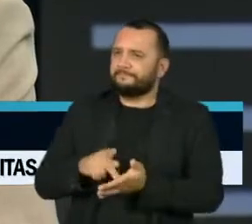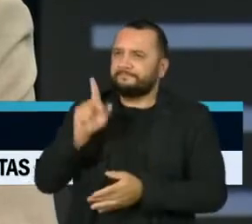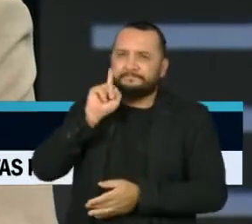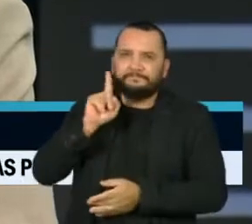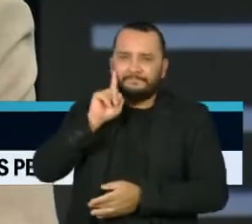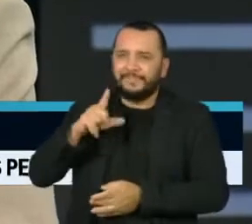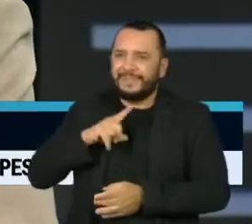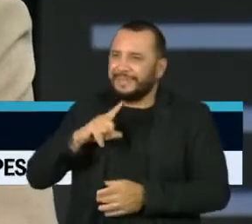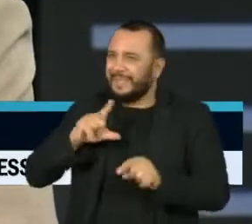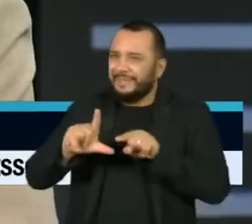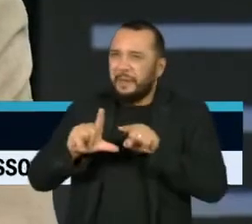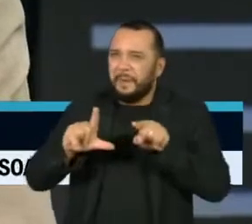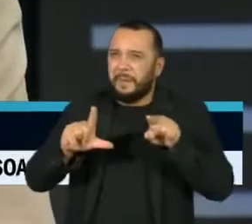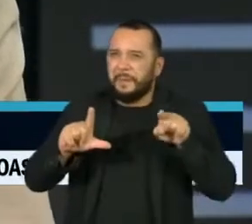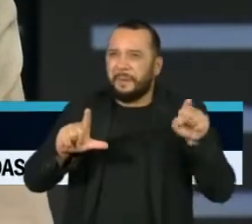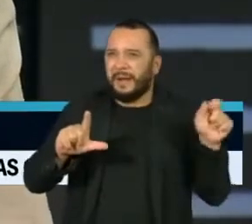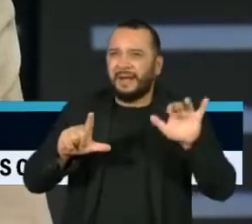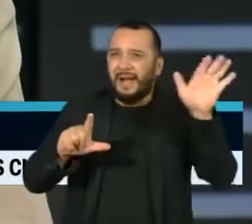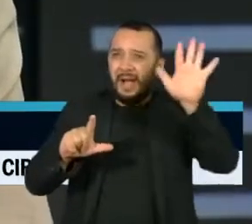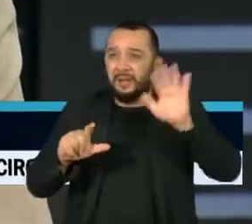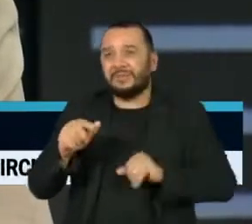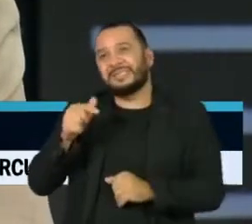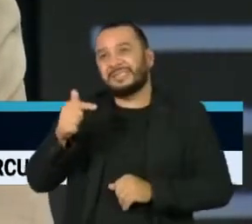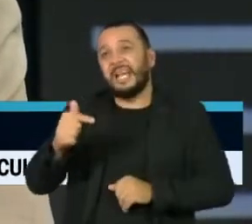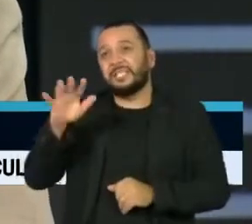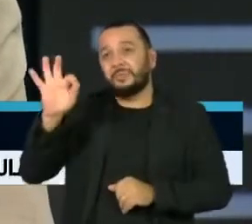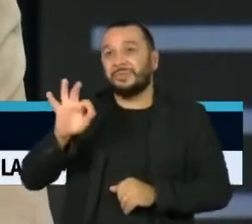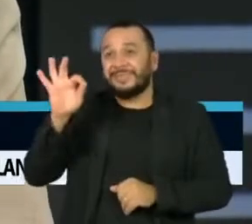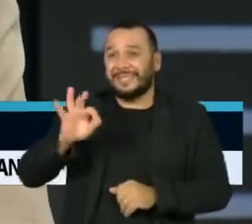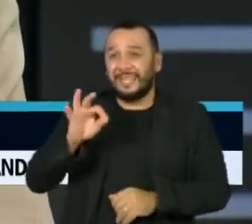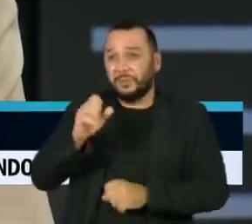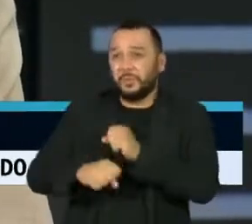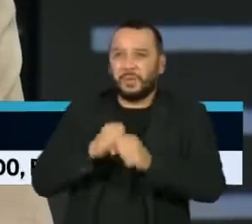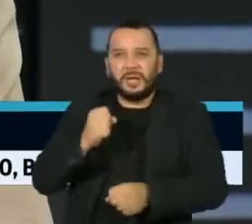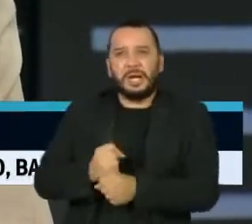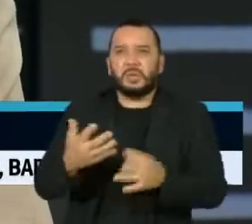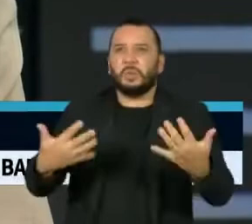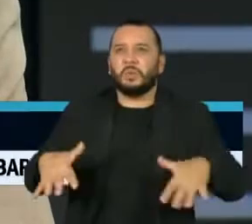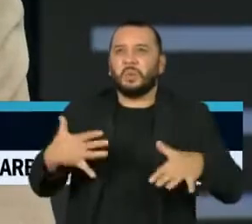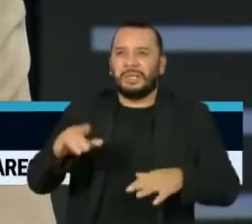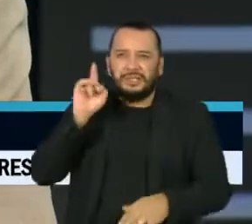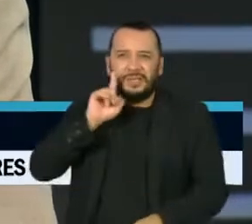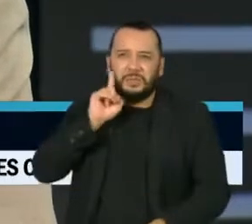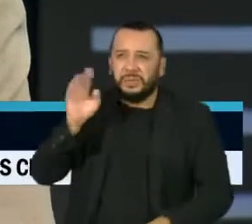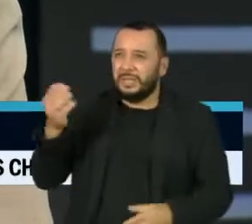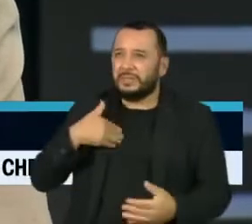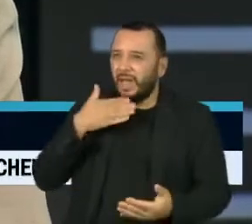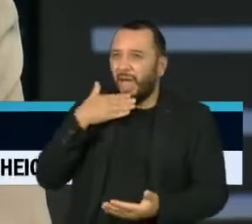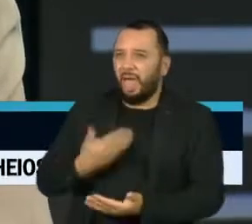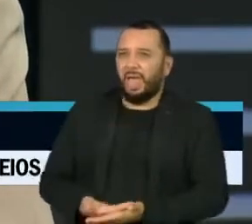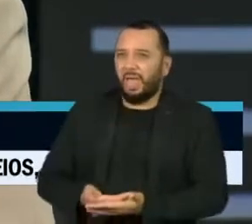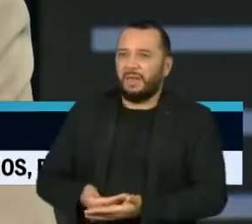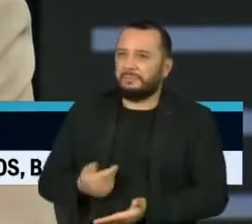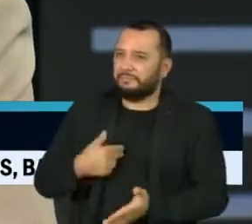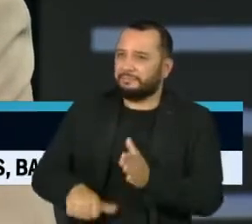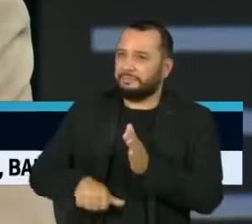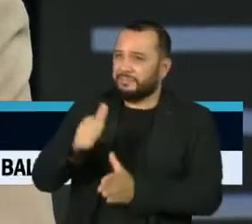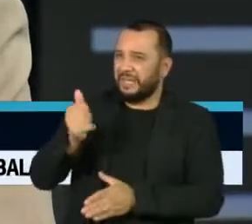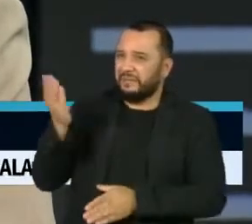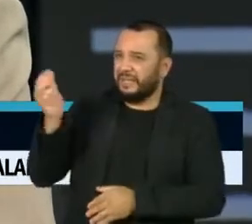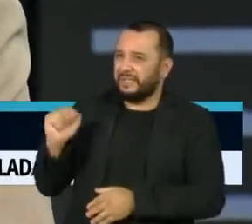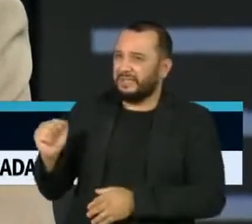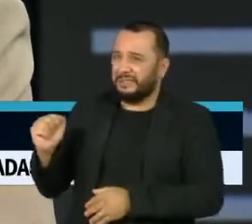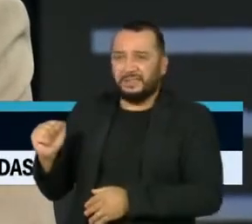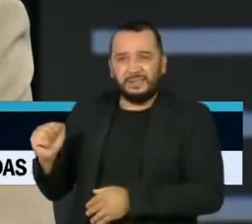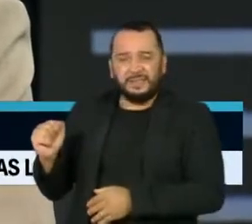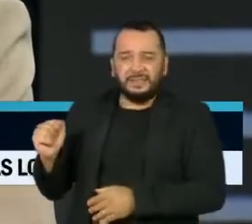30 anos e sete porcento o ano passado a inflação anual para os Estados Unidos são Absurdos inflação estão